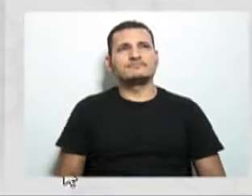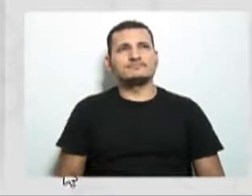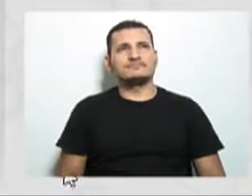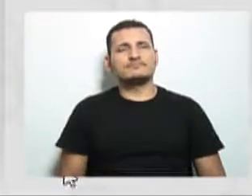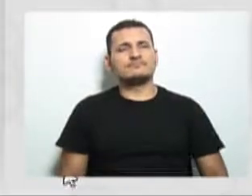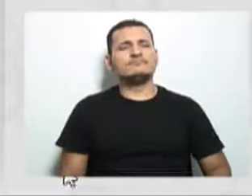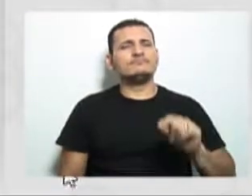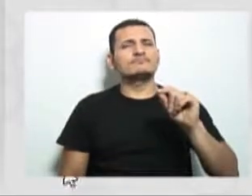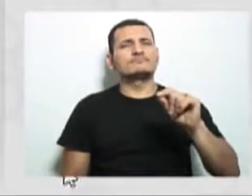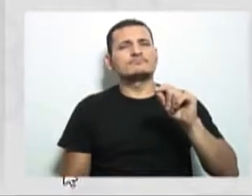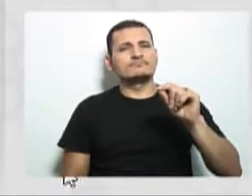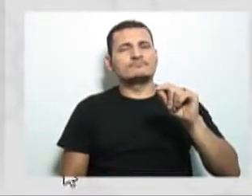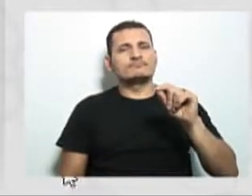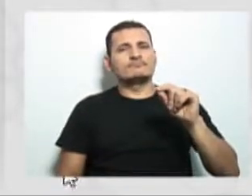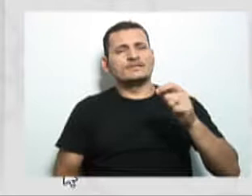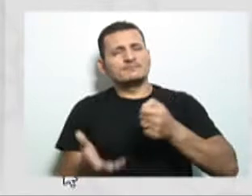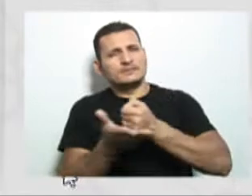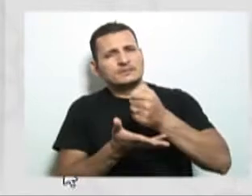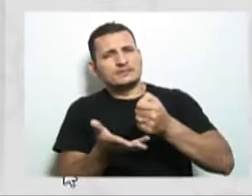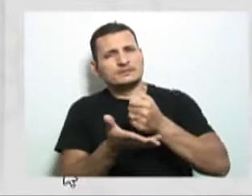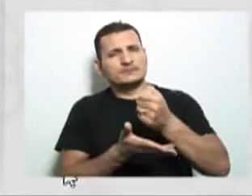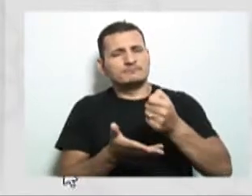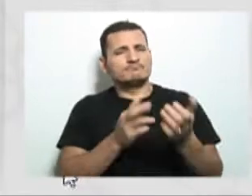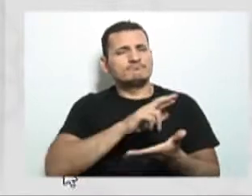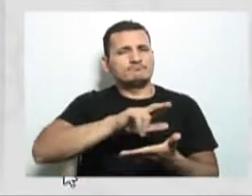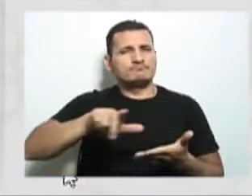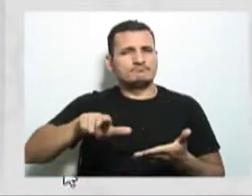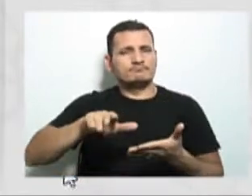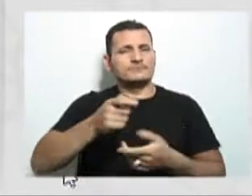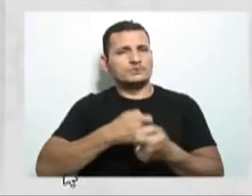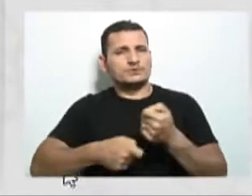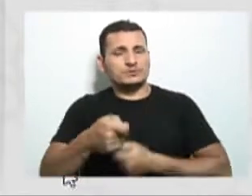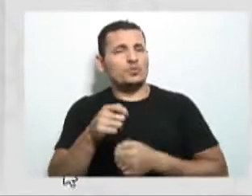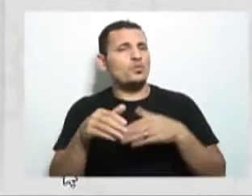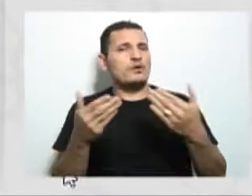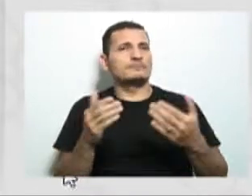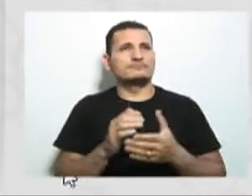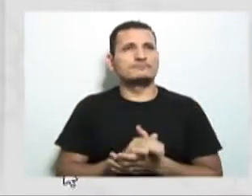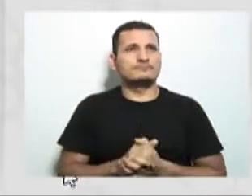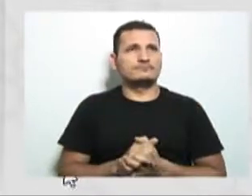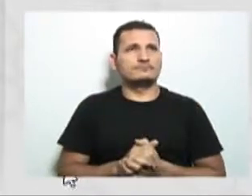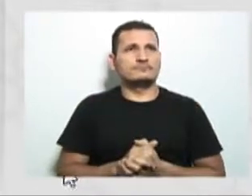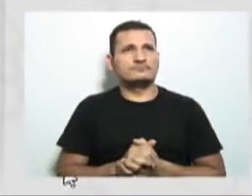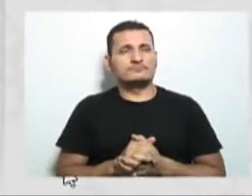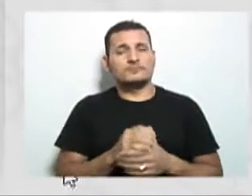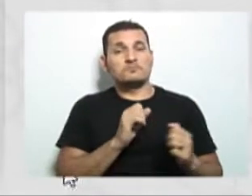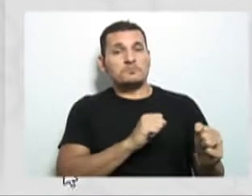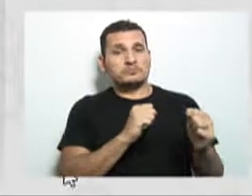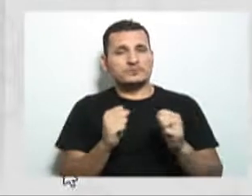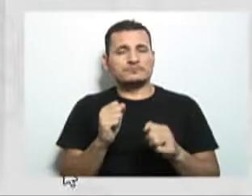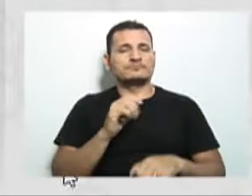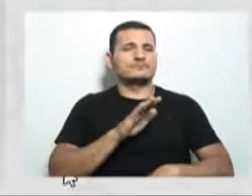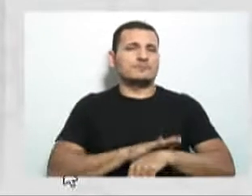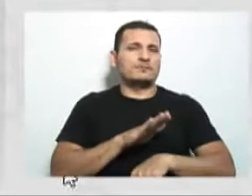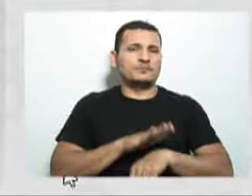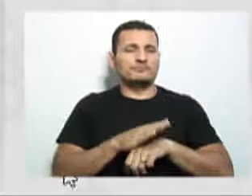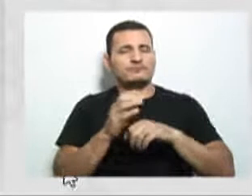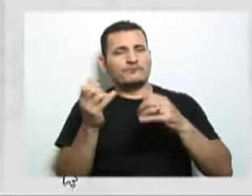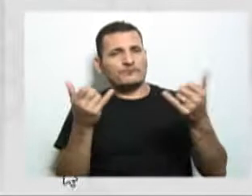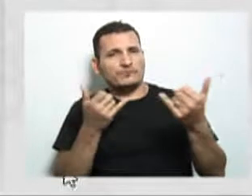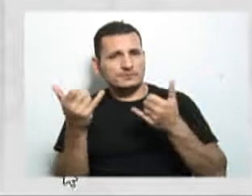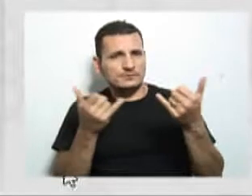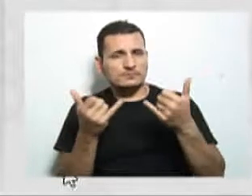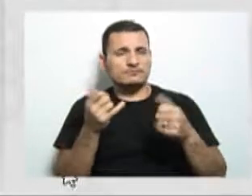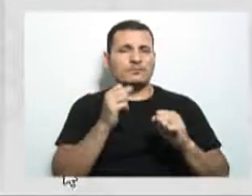Variáveis básicas da negociação. Quais são elas? O poder, o tempo e a informação, não é?